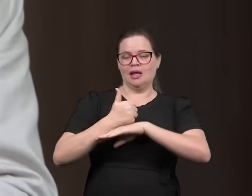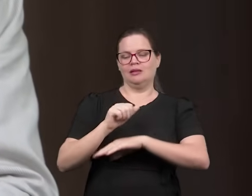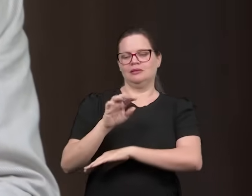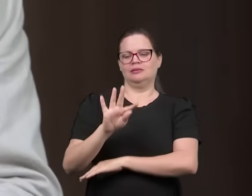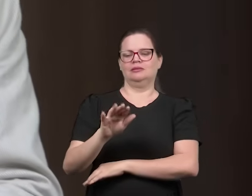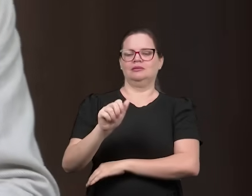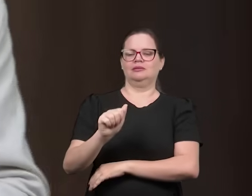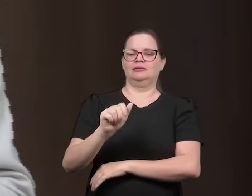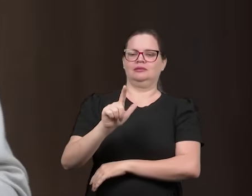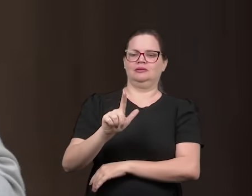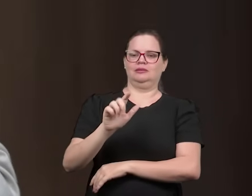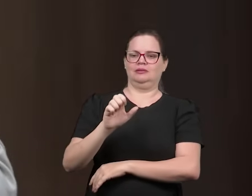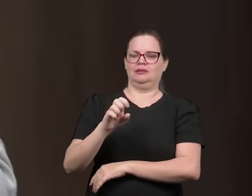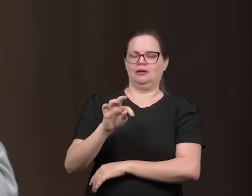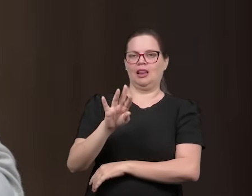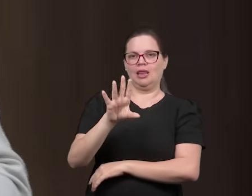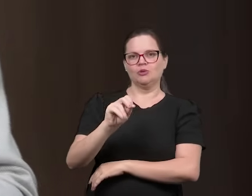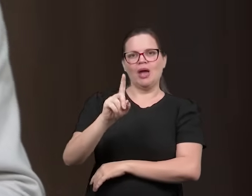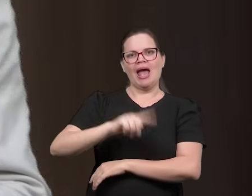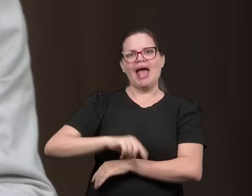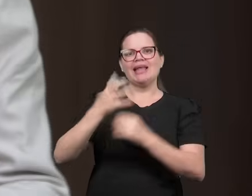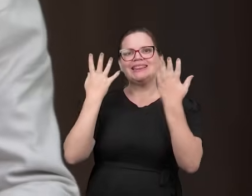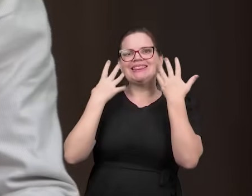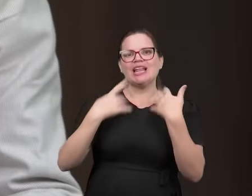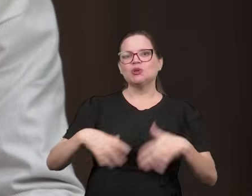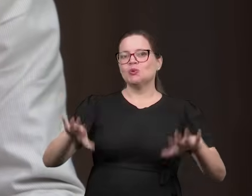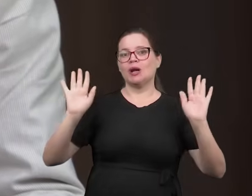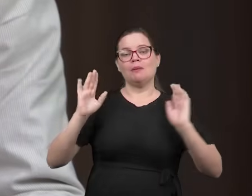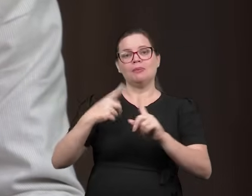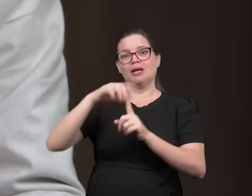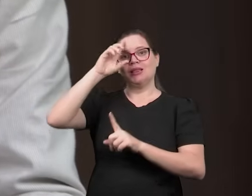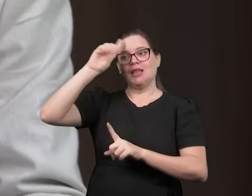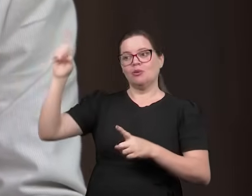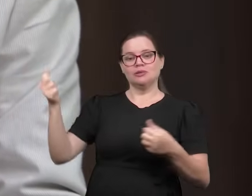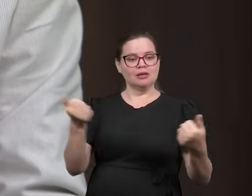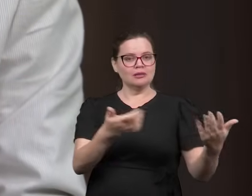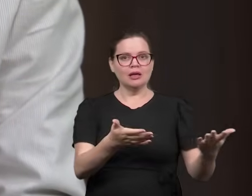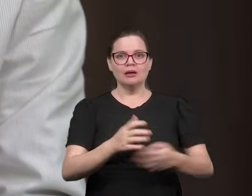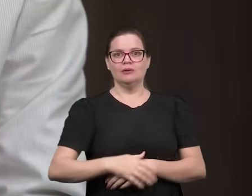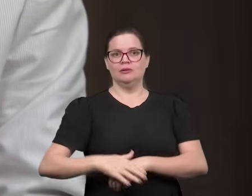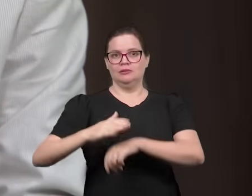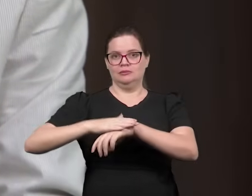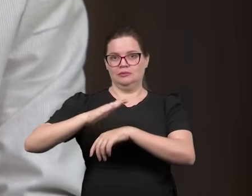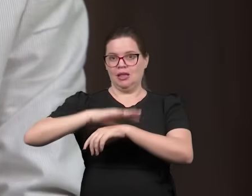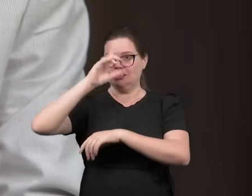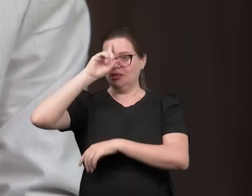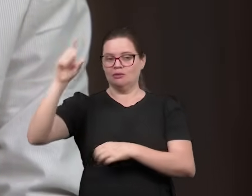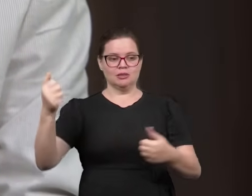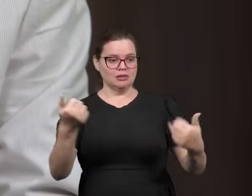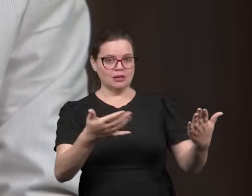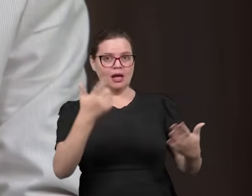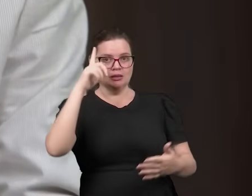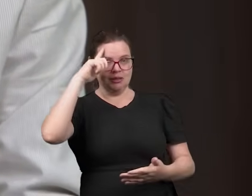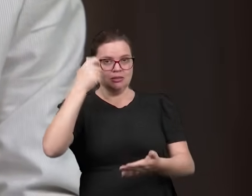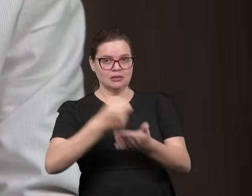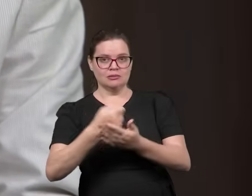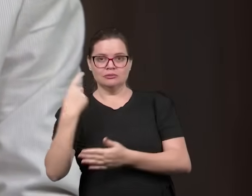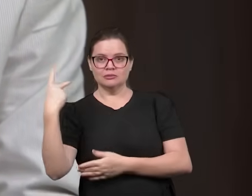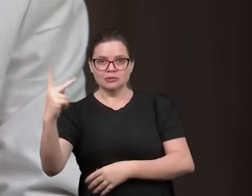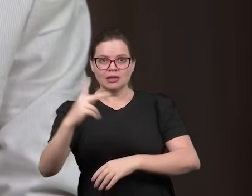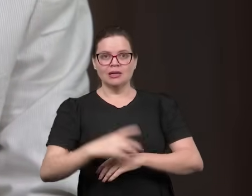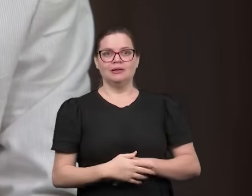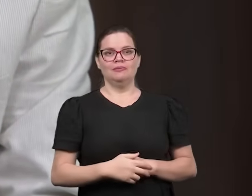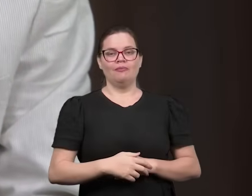muito significativo para nós, que servimos eu. É Deus quem dá. É uma coisa que o Senhor quem escolhe. Né? O Senhor te deu este